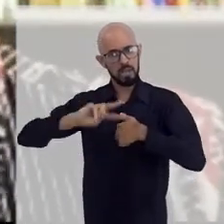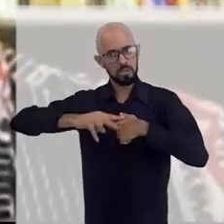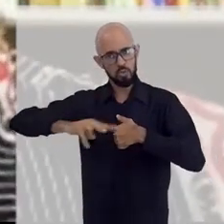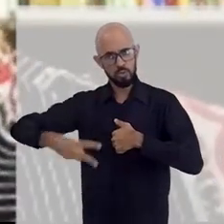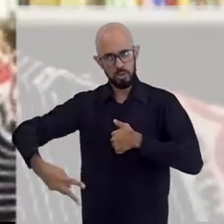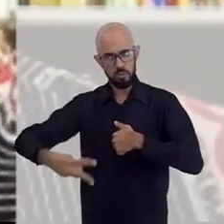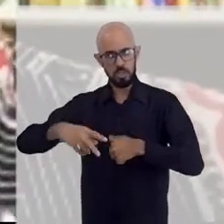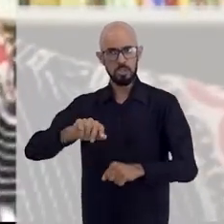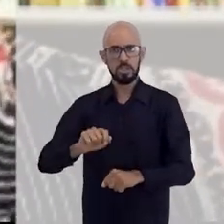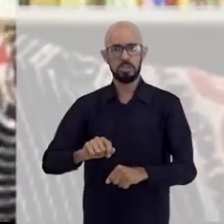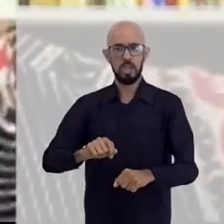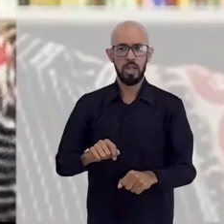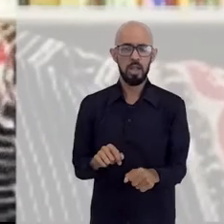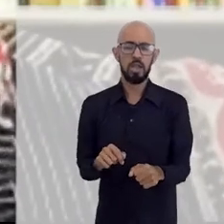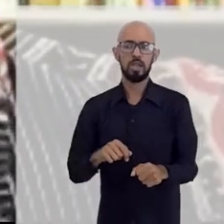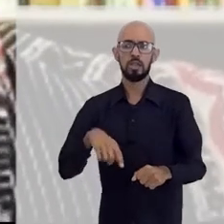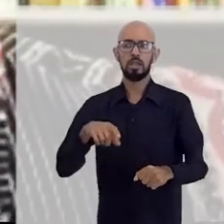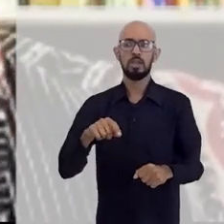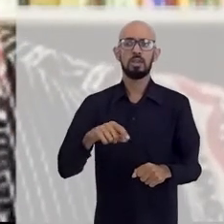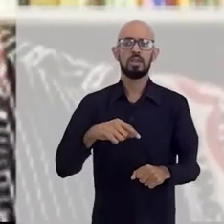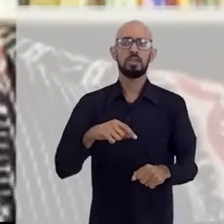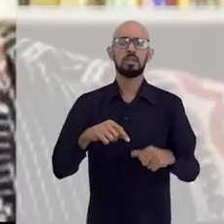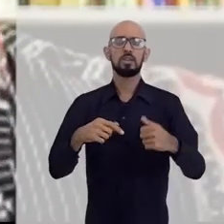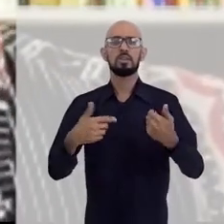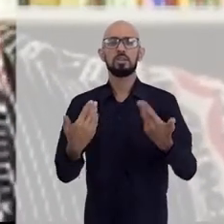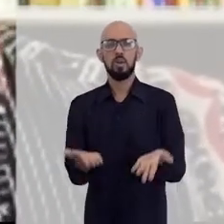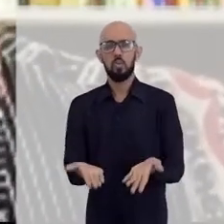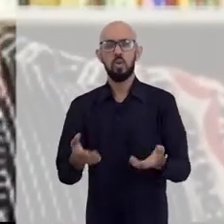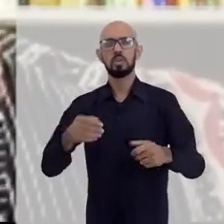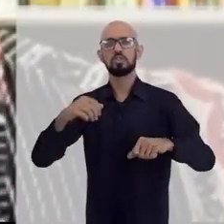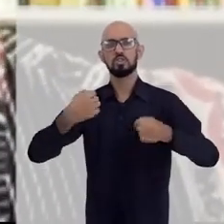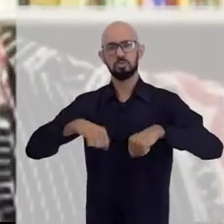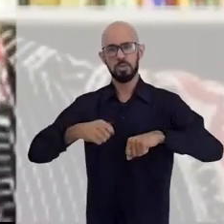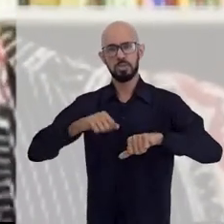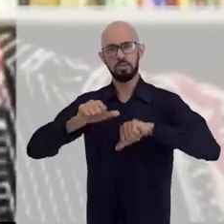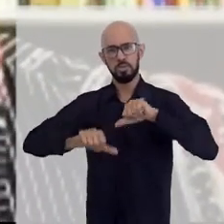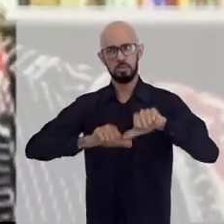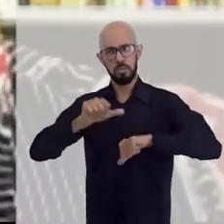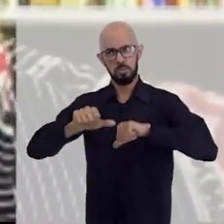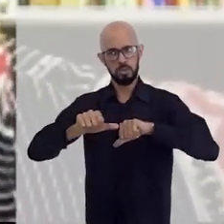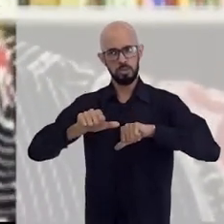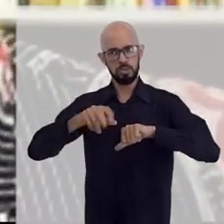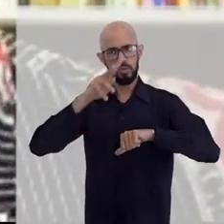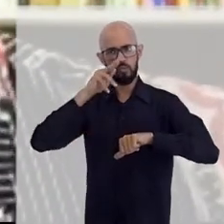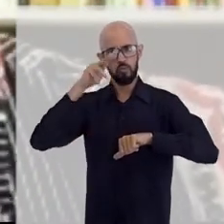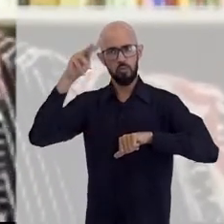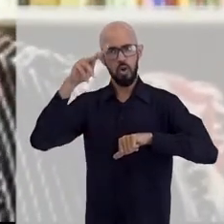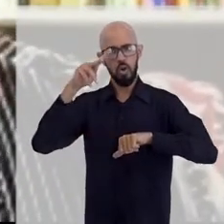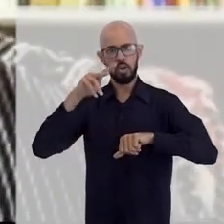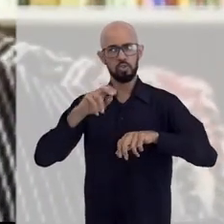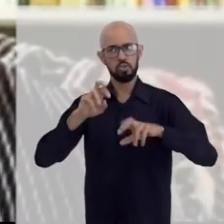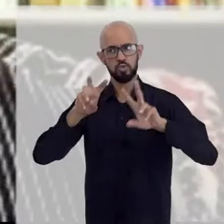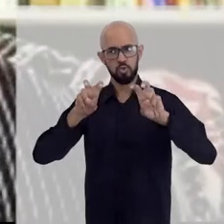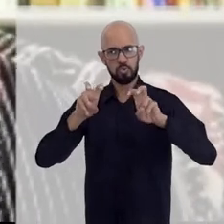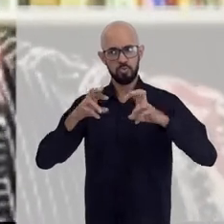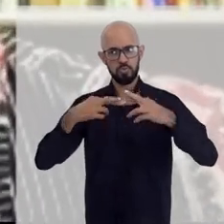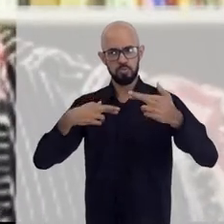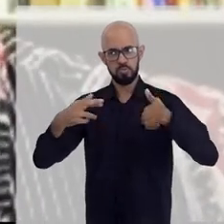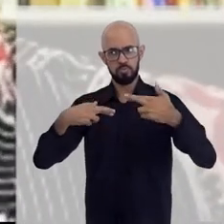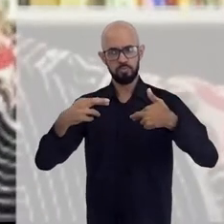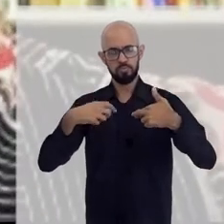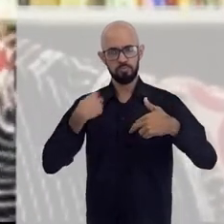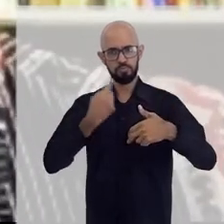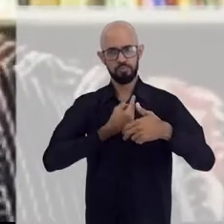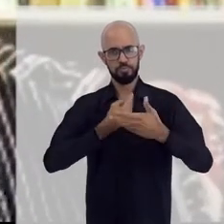muito radical em relação a essa questão, que eu acho que há que se fazer uma mudança muito firme em relação à nossa relação